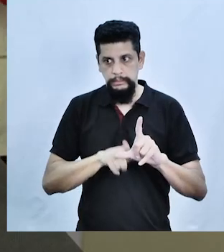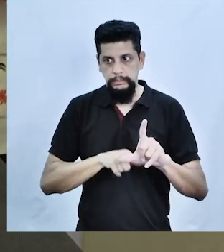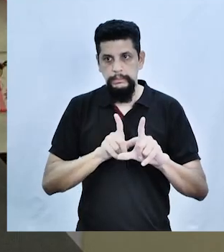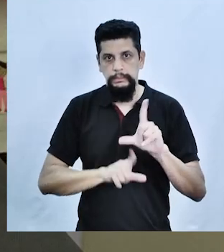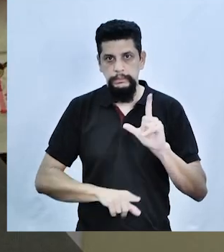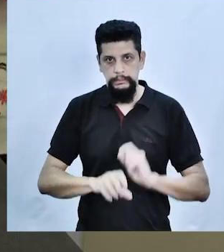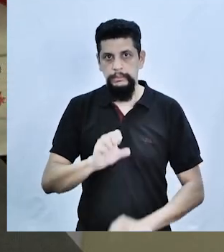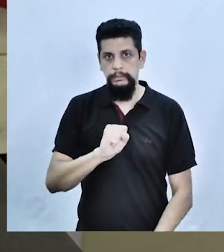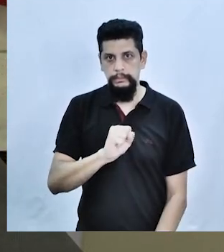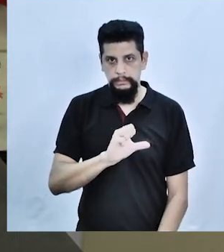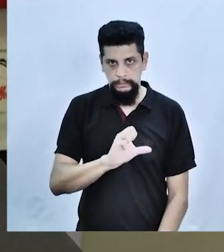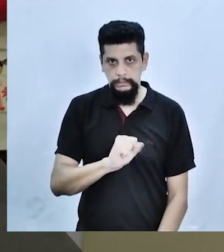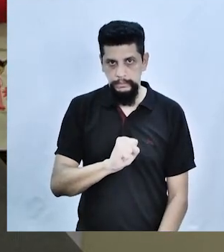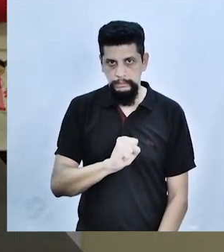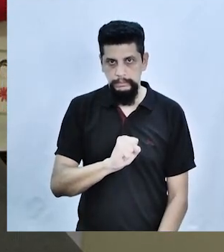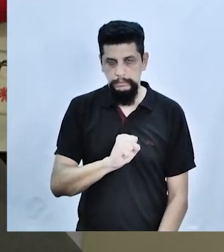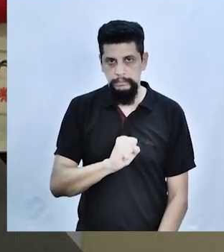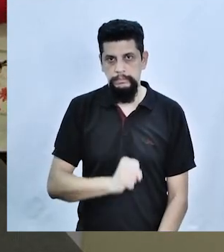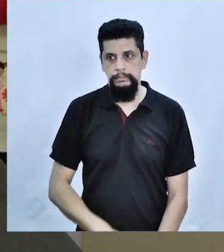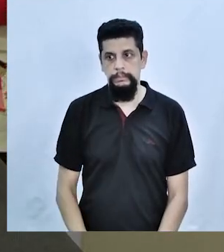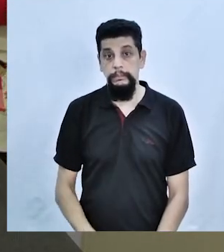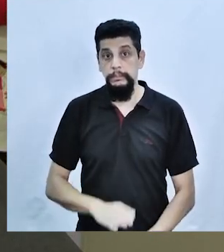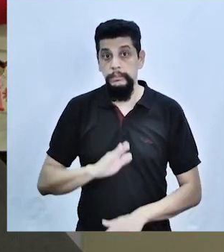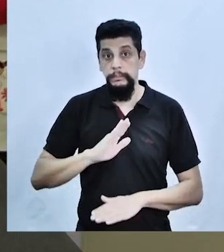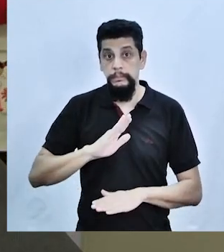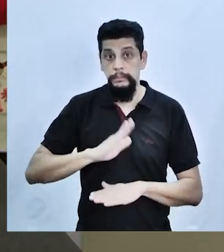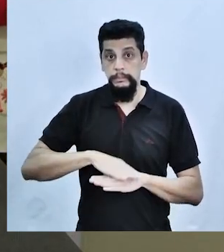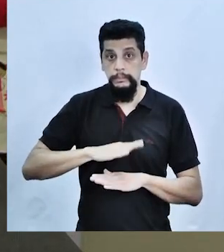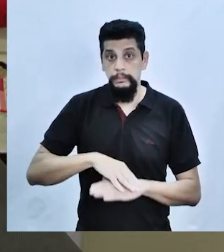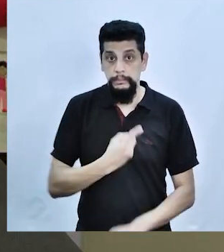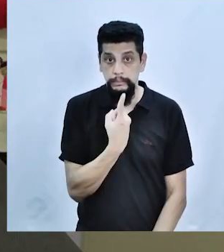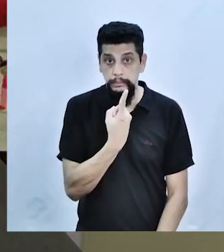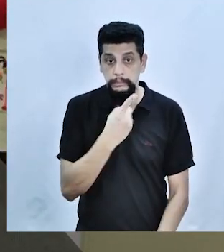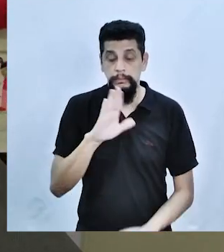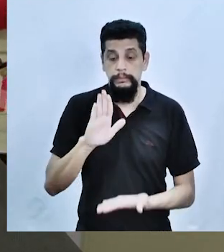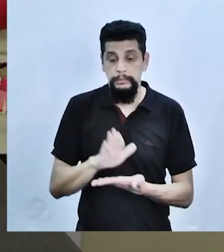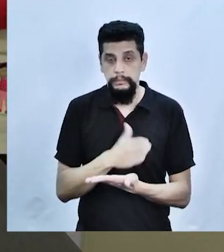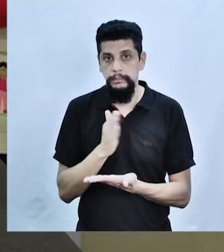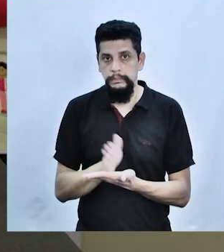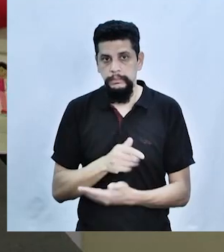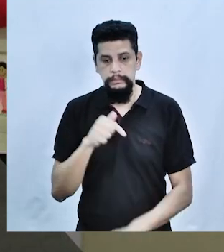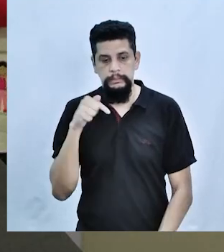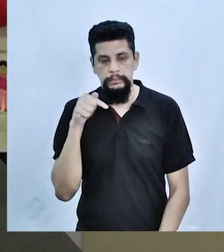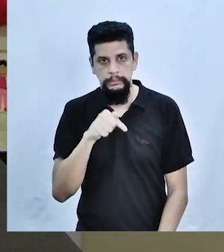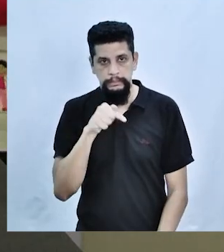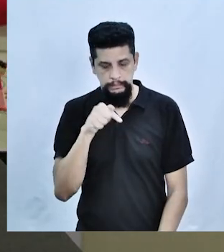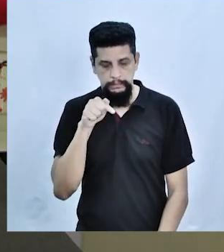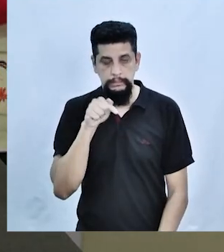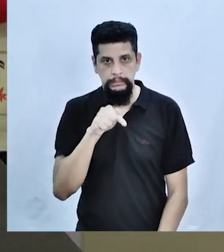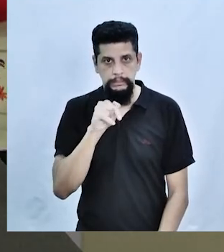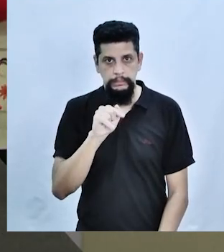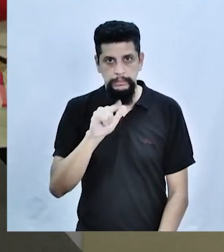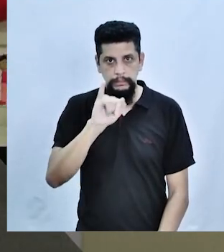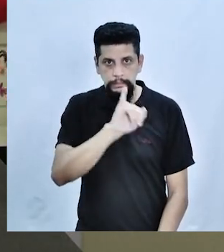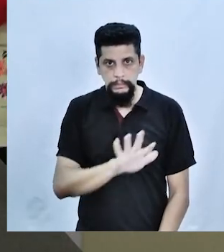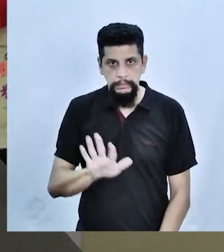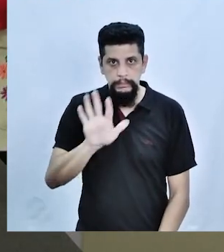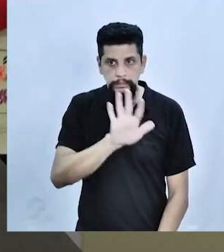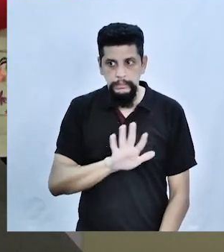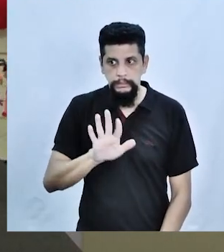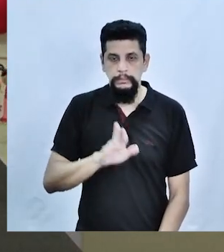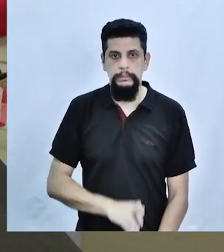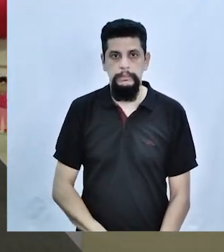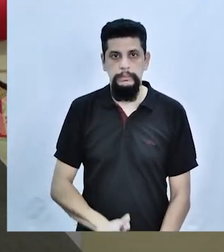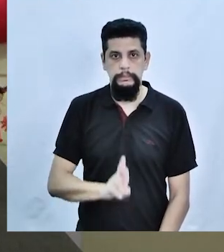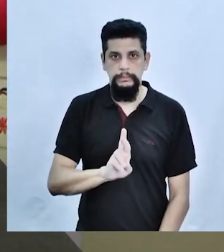S já foi. O S já foi, ó. Cadernos. São mais de um caderno. Certo. Aqui nós temos uma imagem de